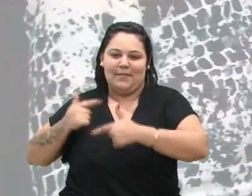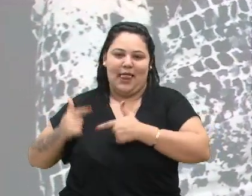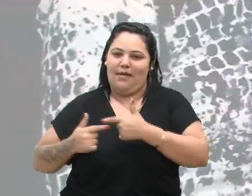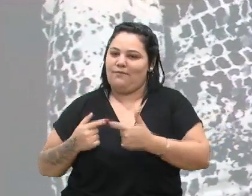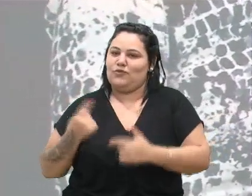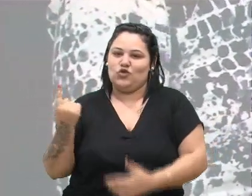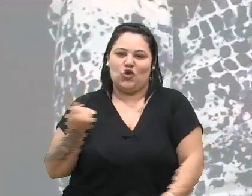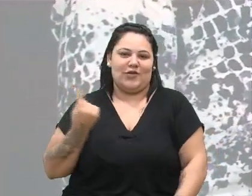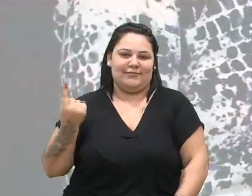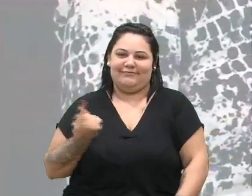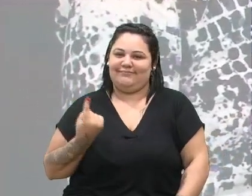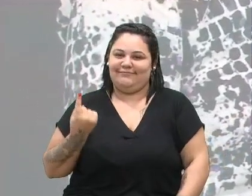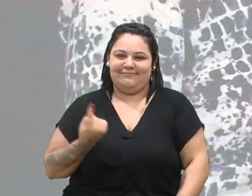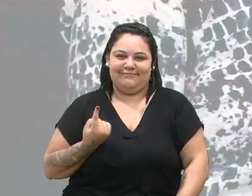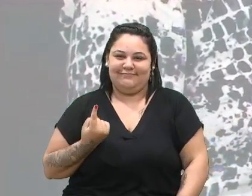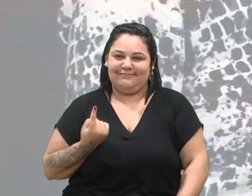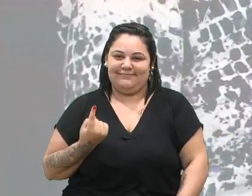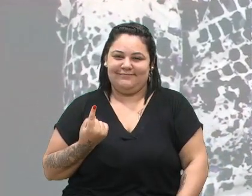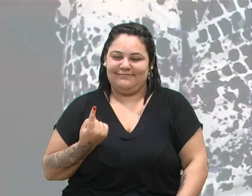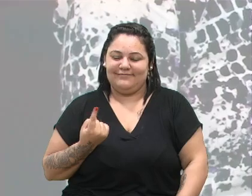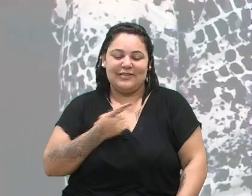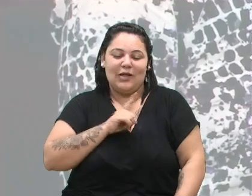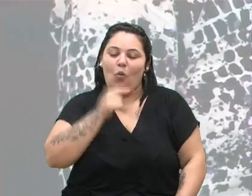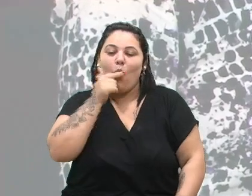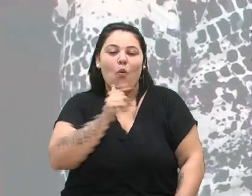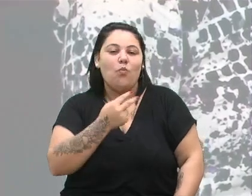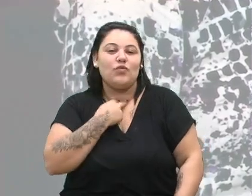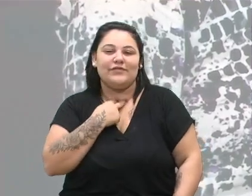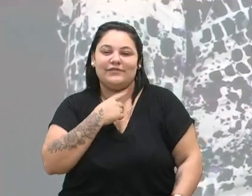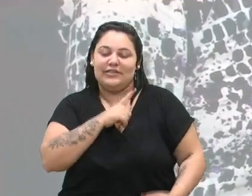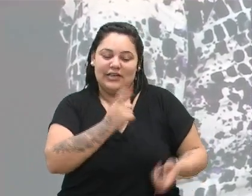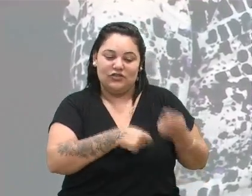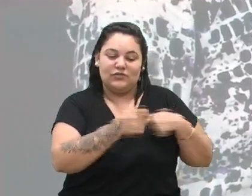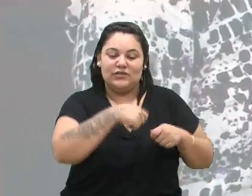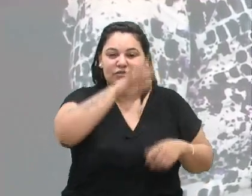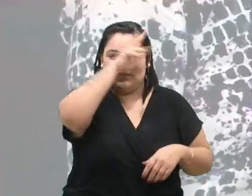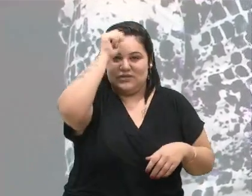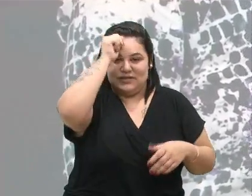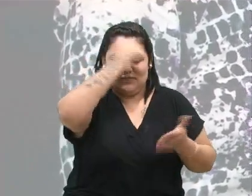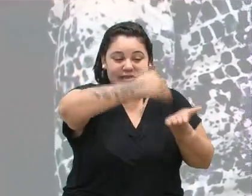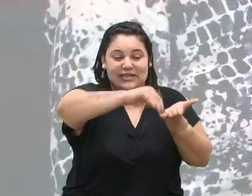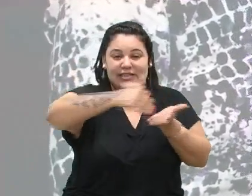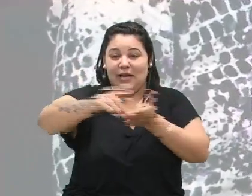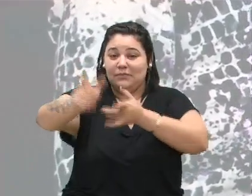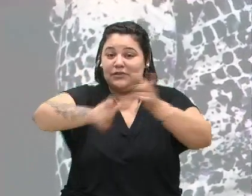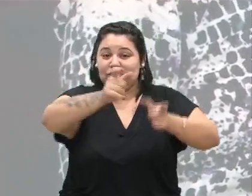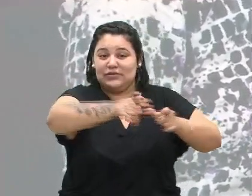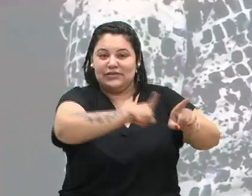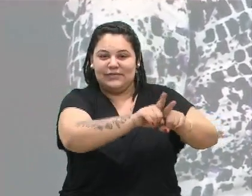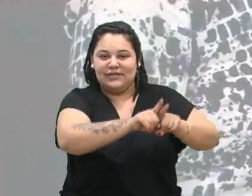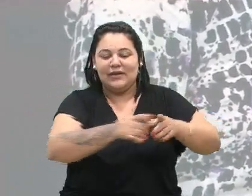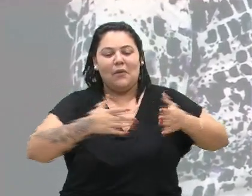tem atrás da gente a administração municipal, secretários e o meu